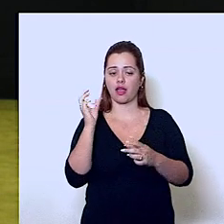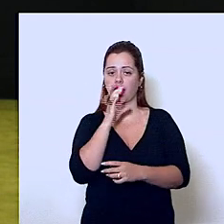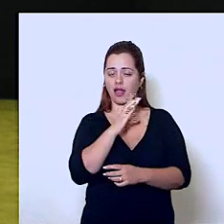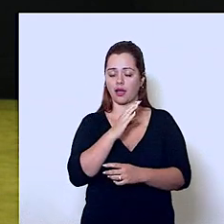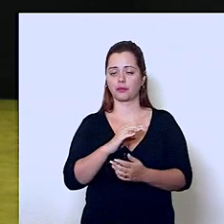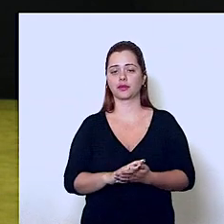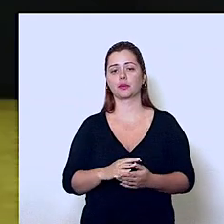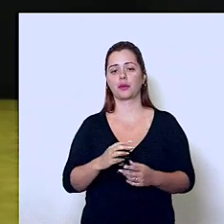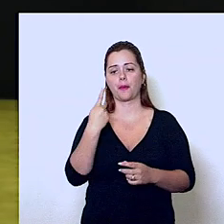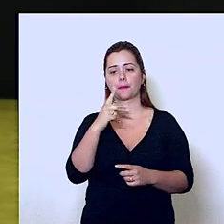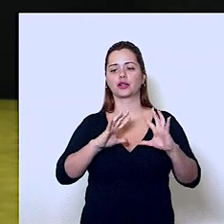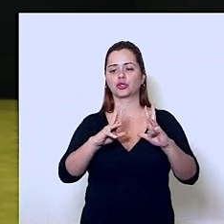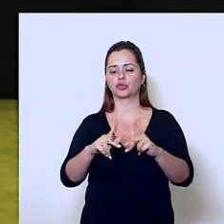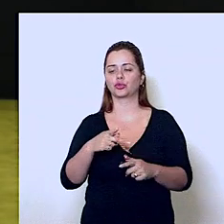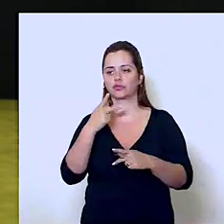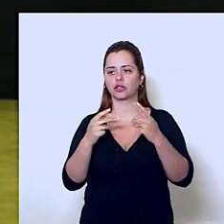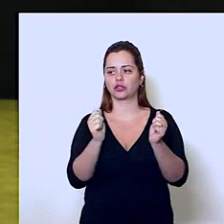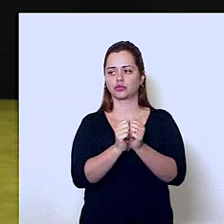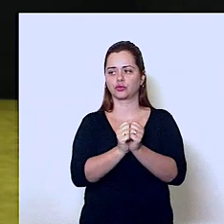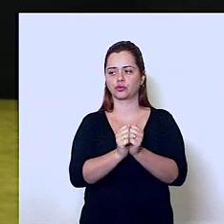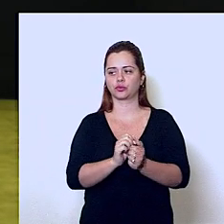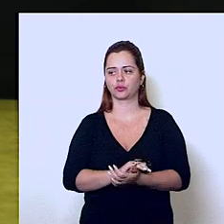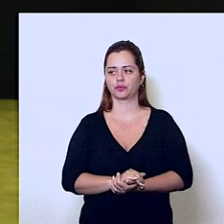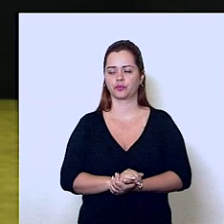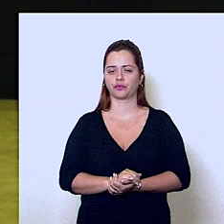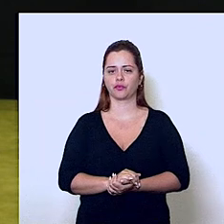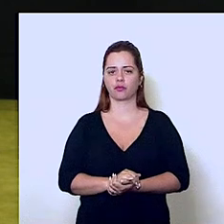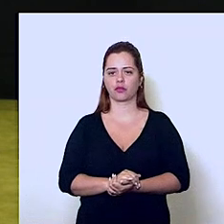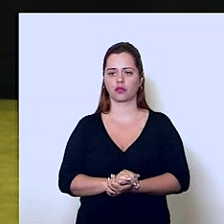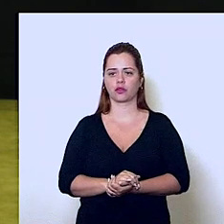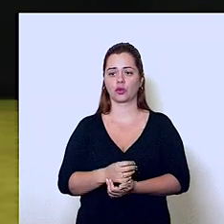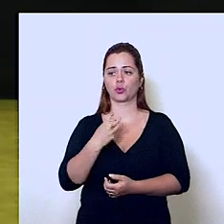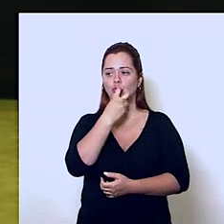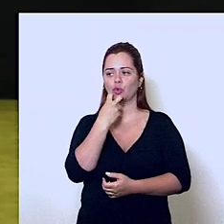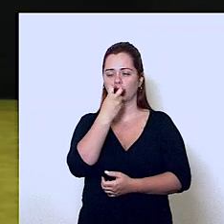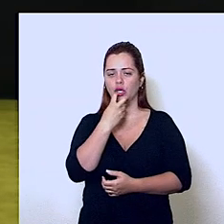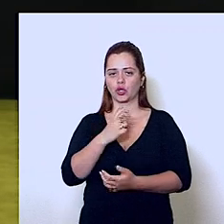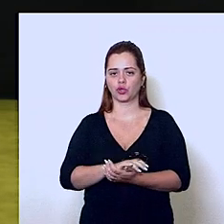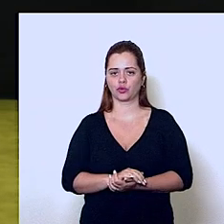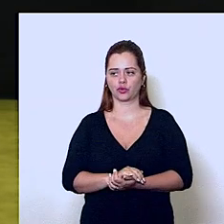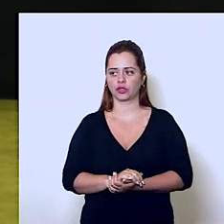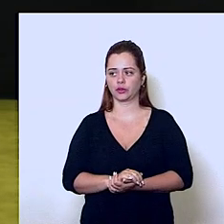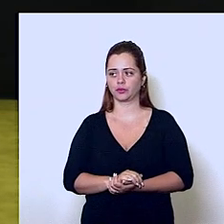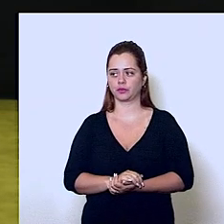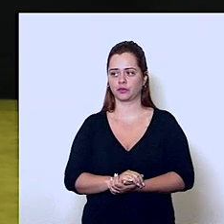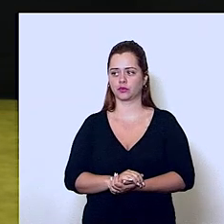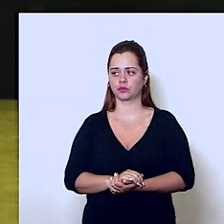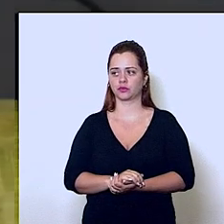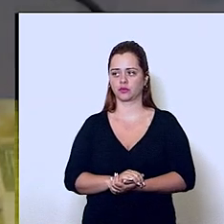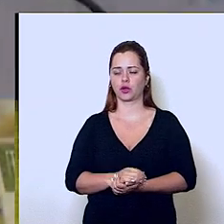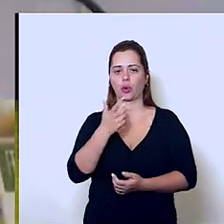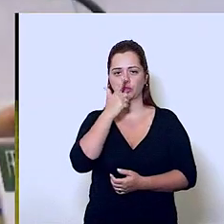alguma calma. Oba! Pronto? Não? Alô? Agora sim. Alô? Tá